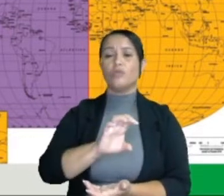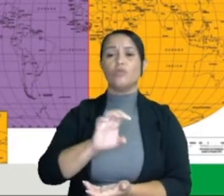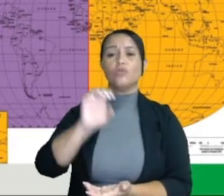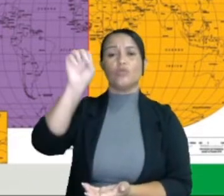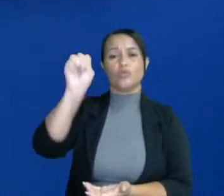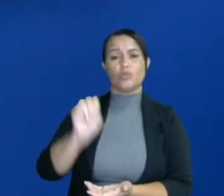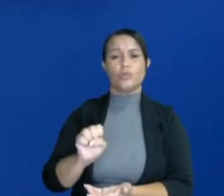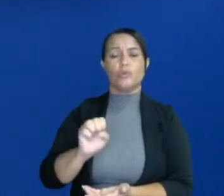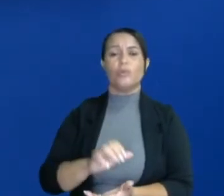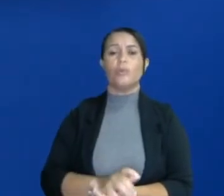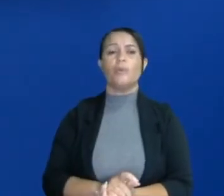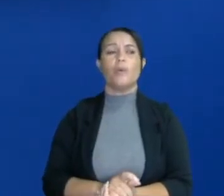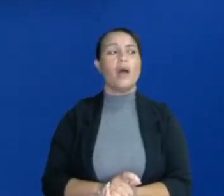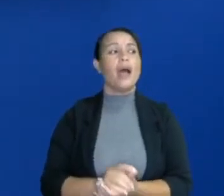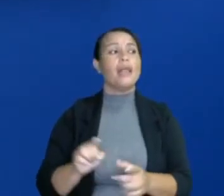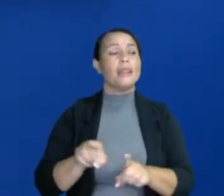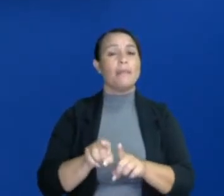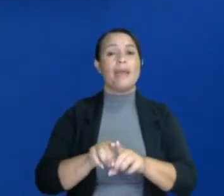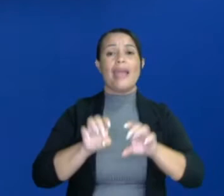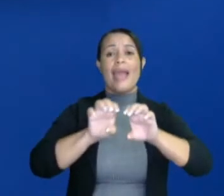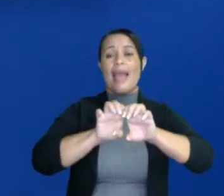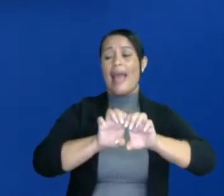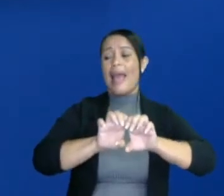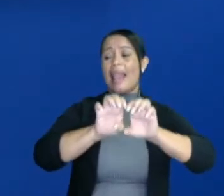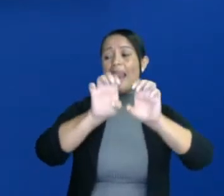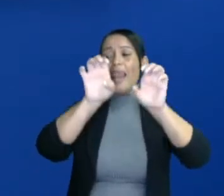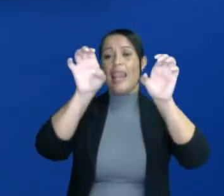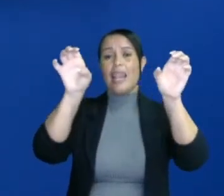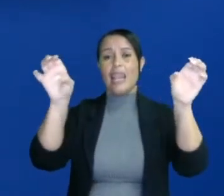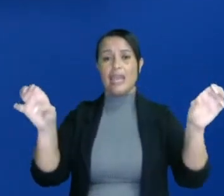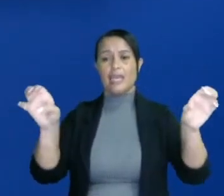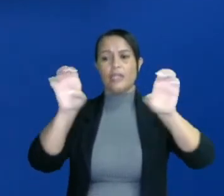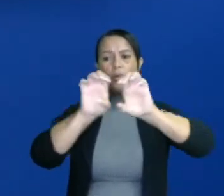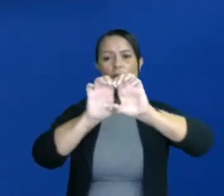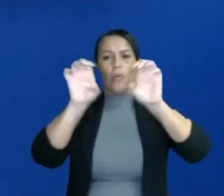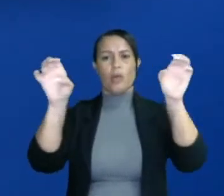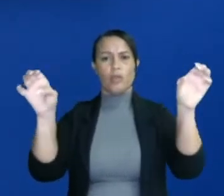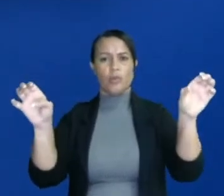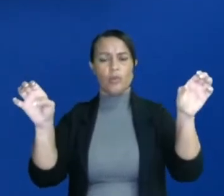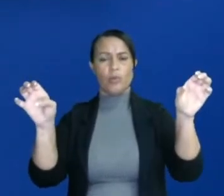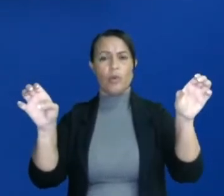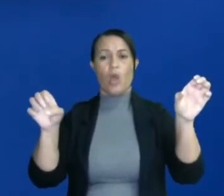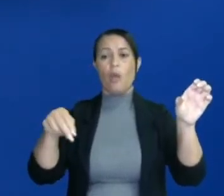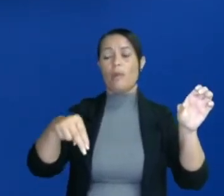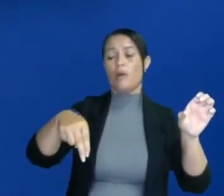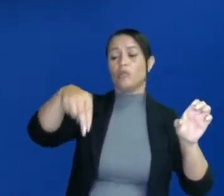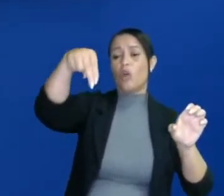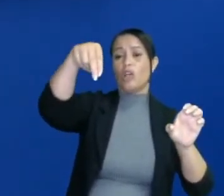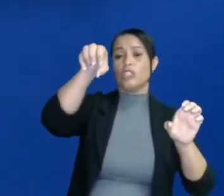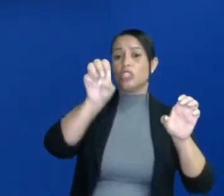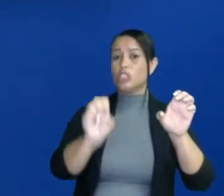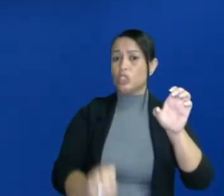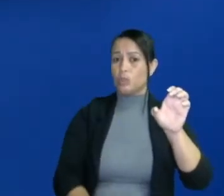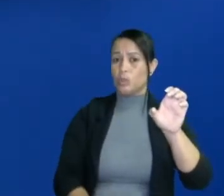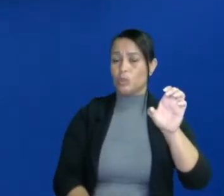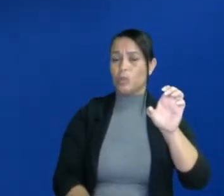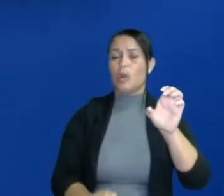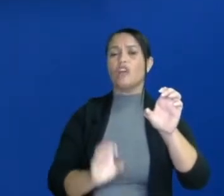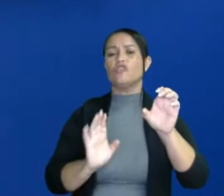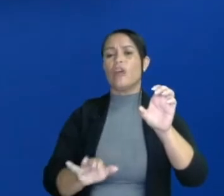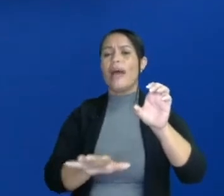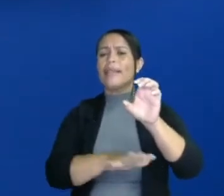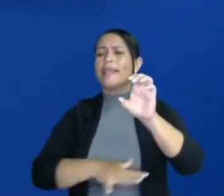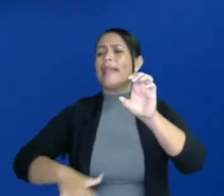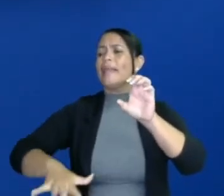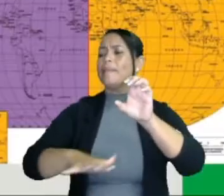austral. A linha do Equador é usada como referência para determinar esses hemisférios, norte e sul. Já na figura de